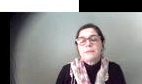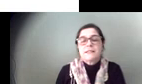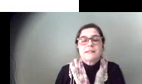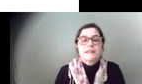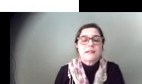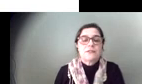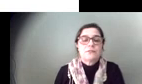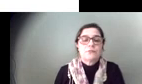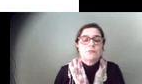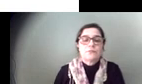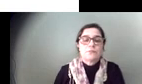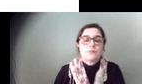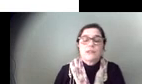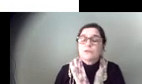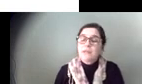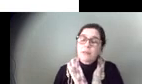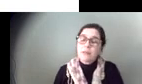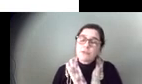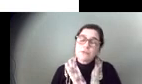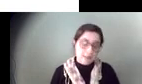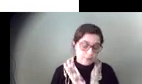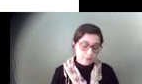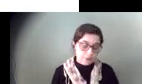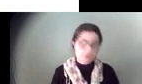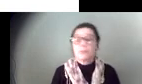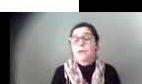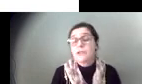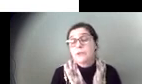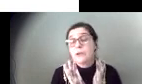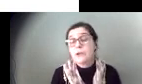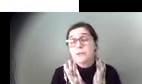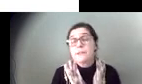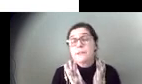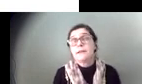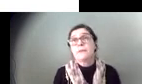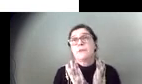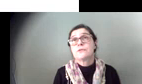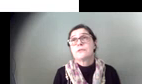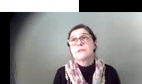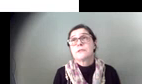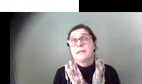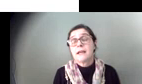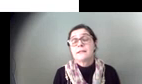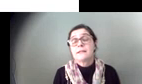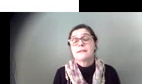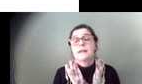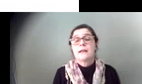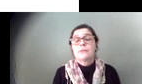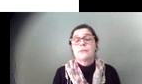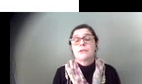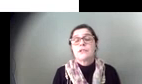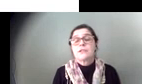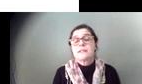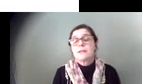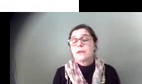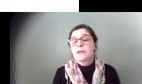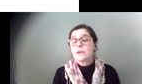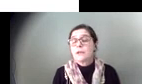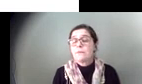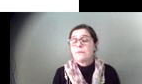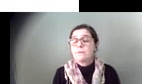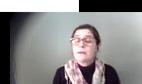vai precisar de um certo tempo de vocês, por isso que eu achei melhor não estender para os anos iniciais. Porque a gente